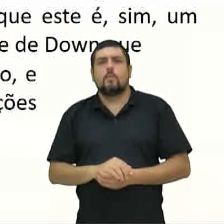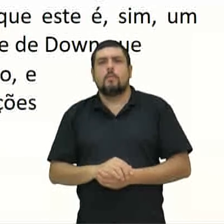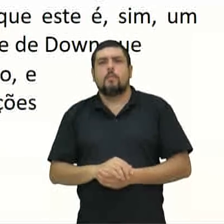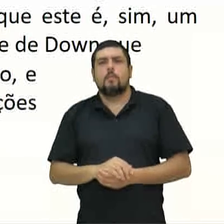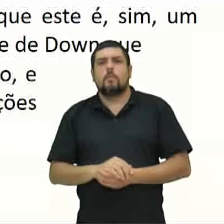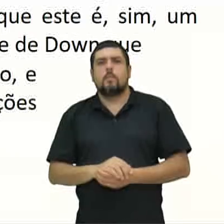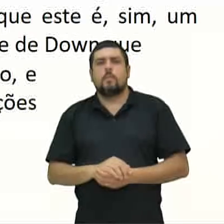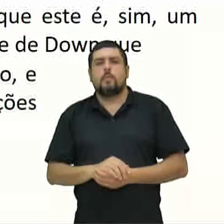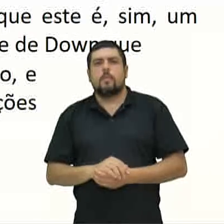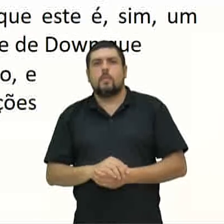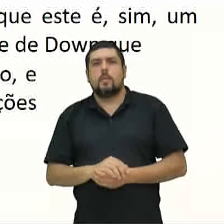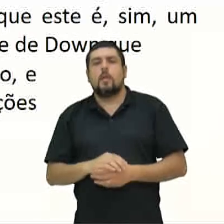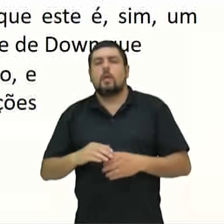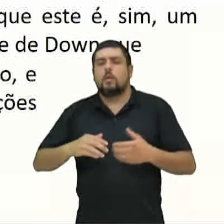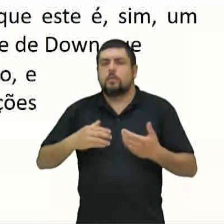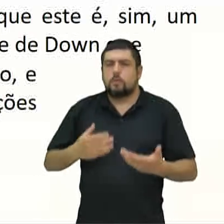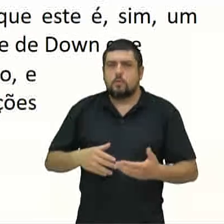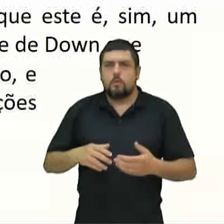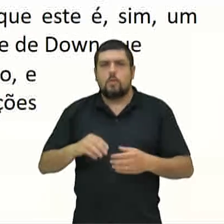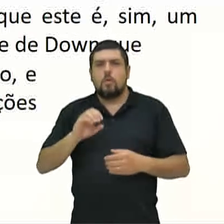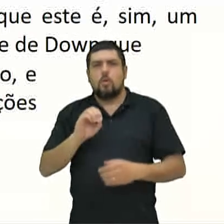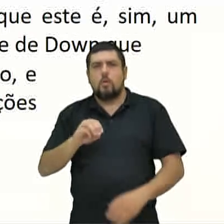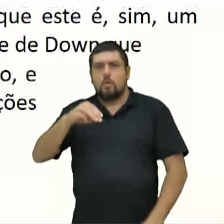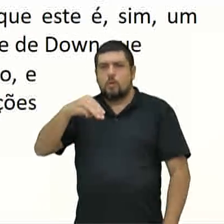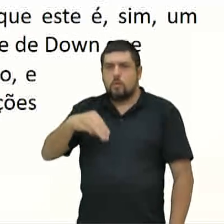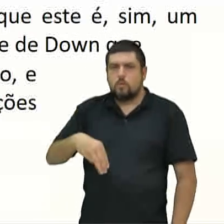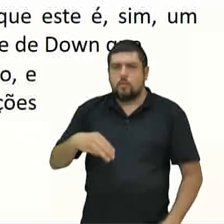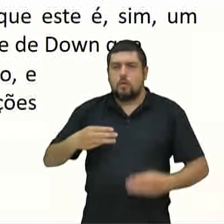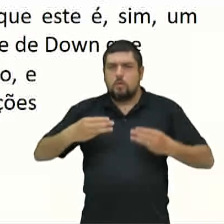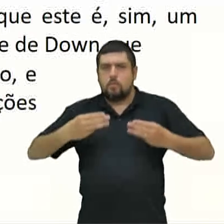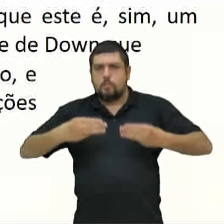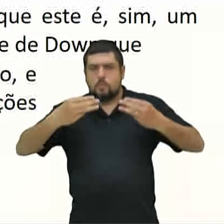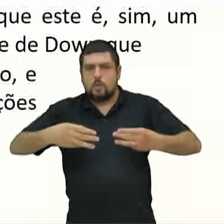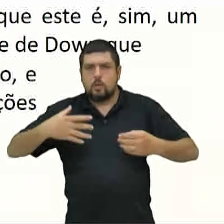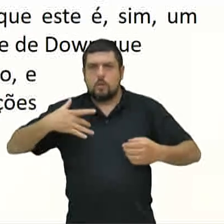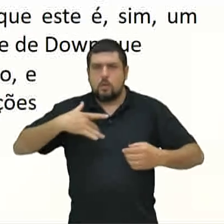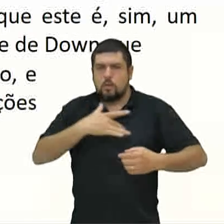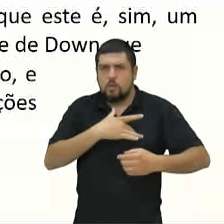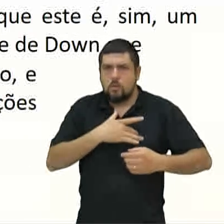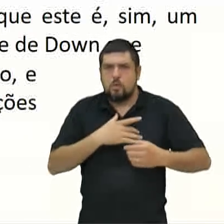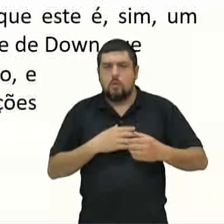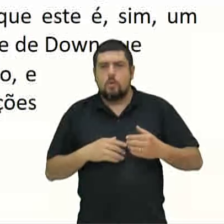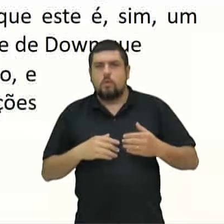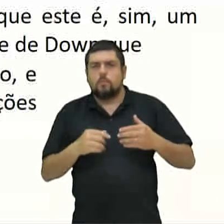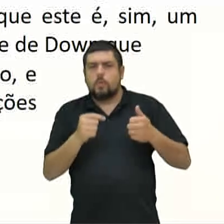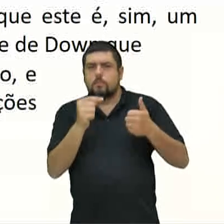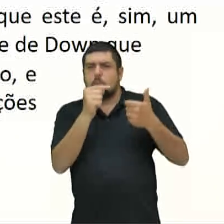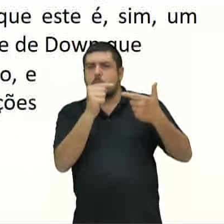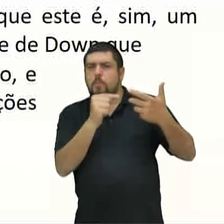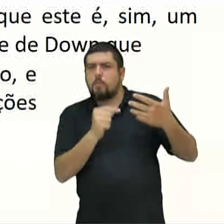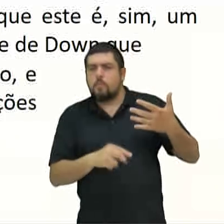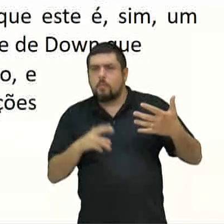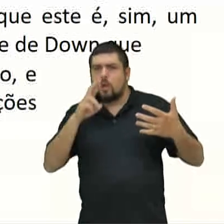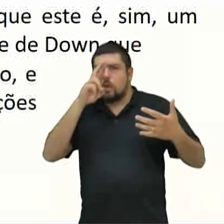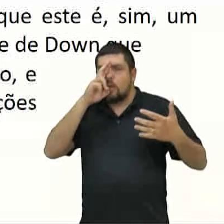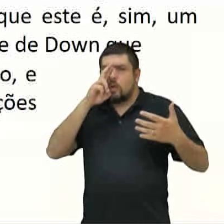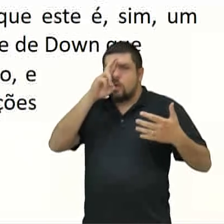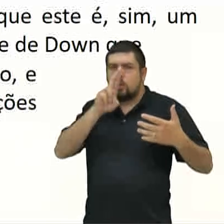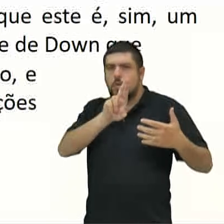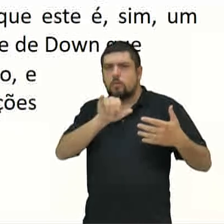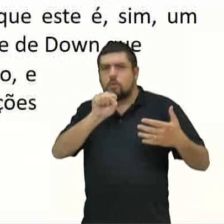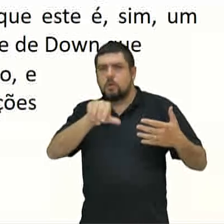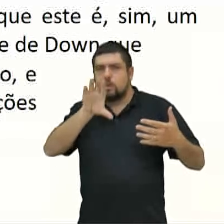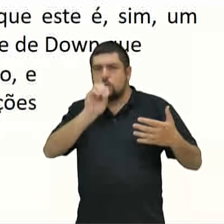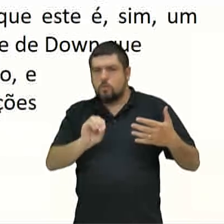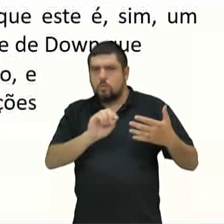que em comunicados recentes do Ministério da Saúde a síndrome de Down não apareça explicitamente como fator de risco, profissionais